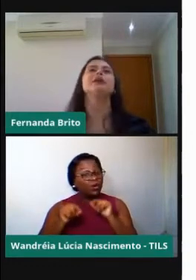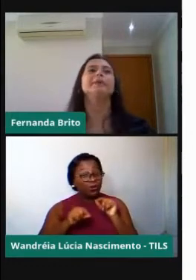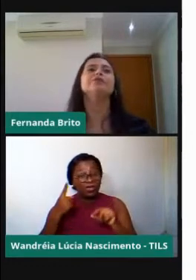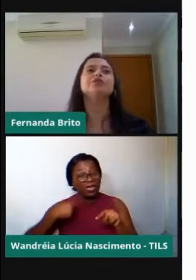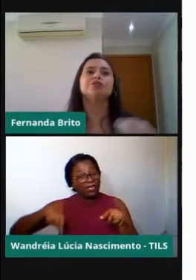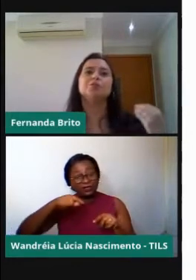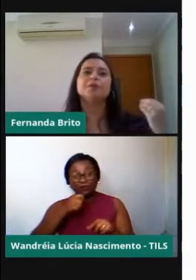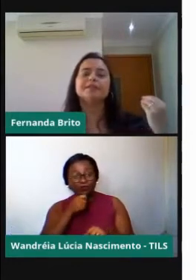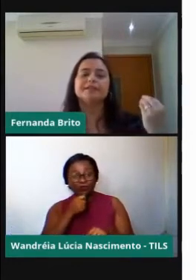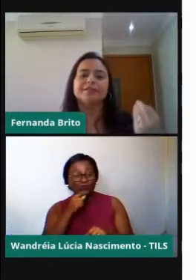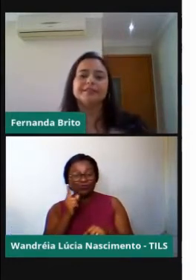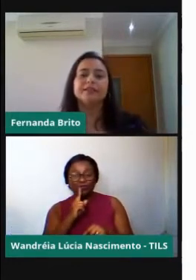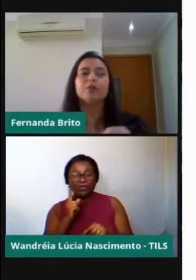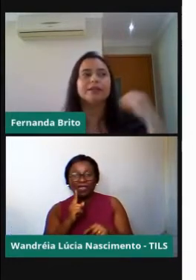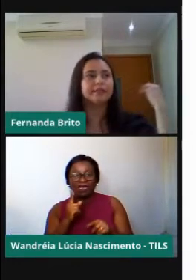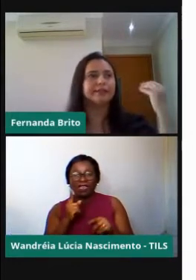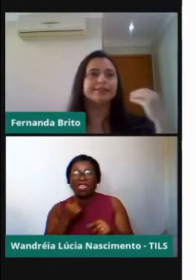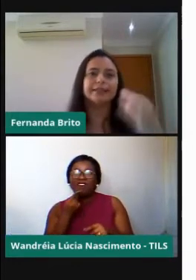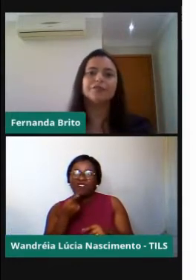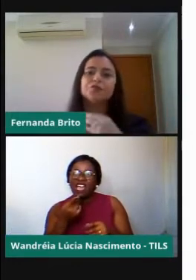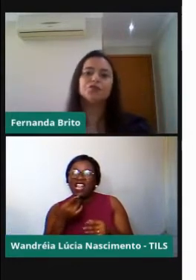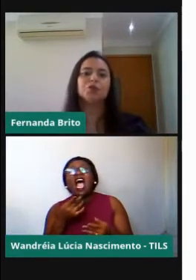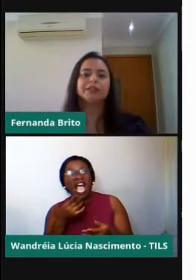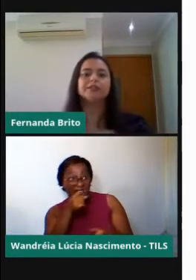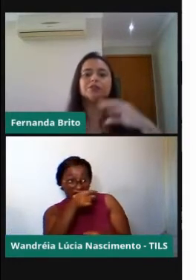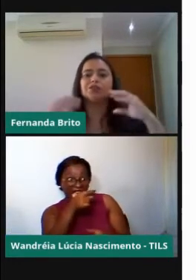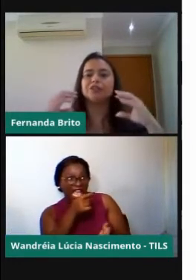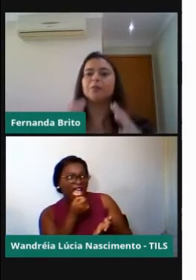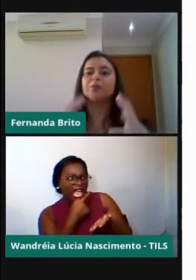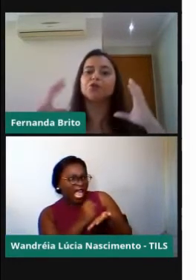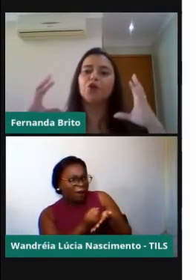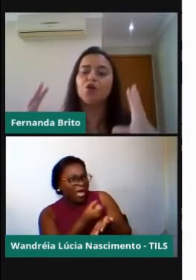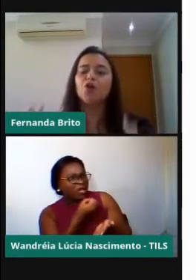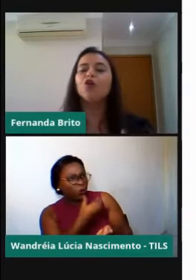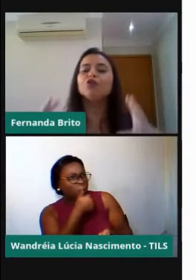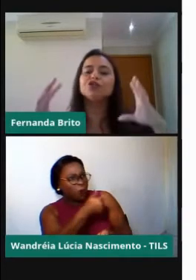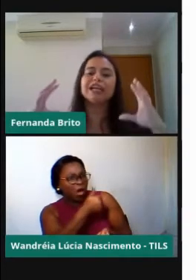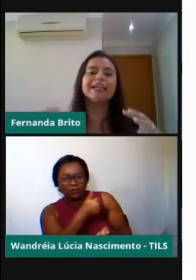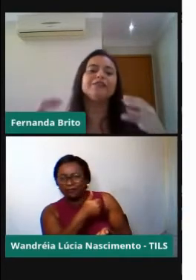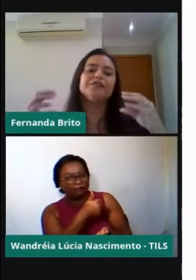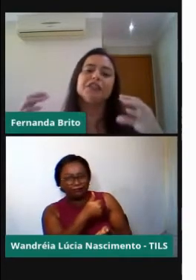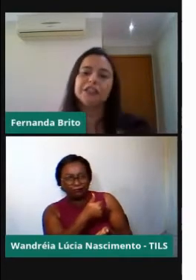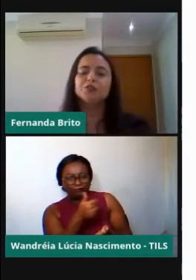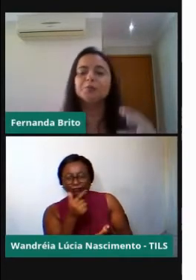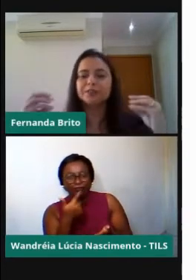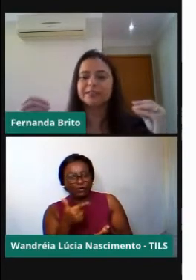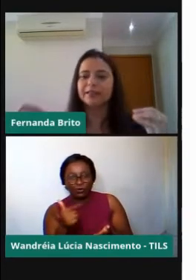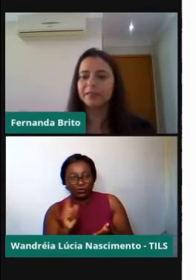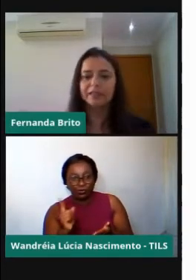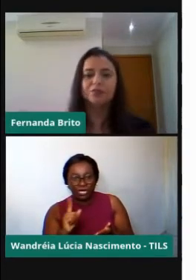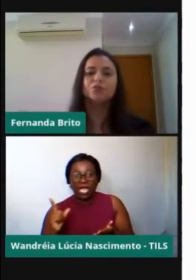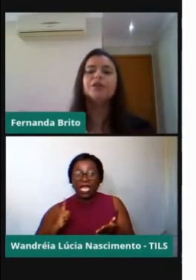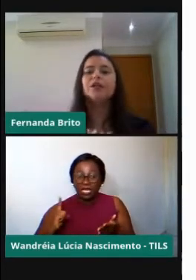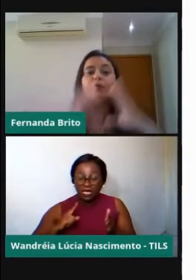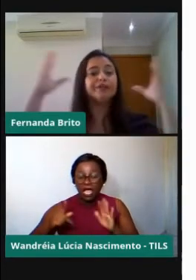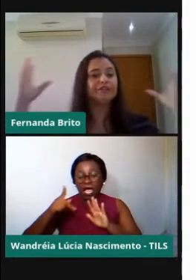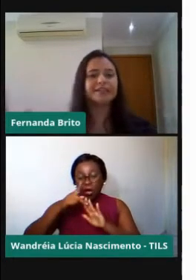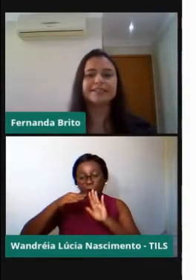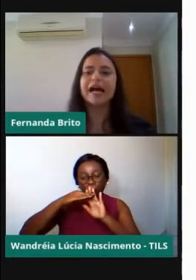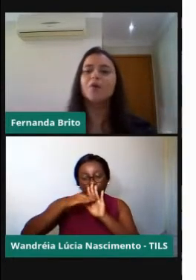assim, medicamentos que a gente possa dizer, olha, esse aqui funciona. Então, a gente tem um protocolo já definido para o